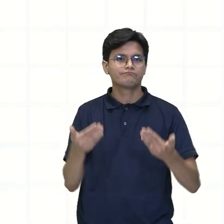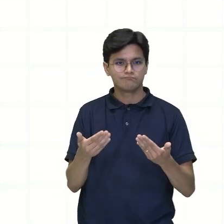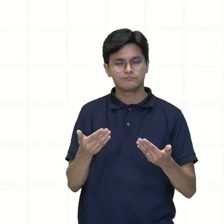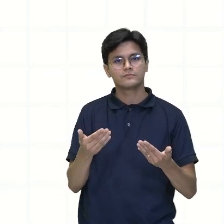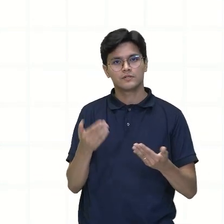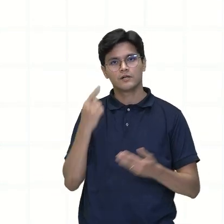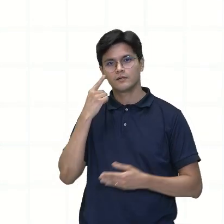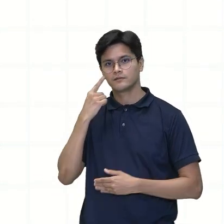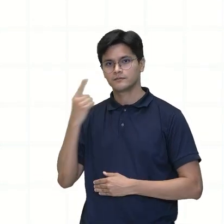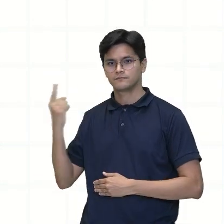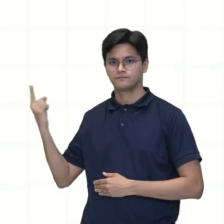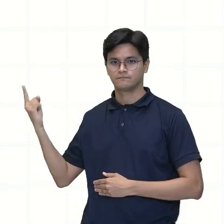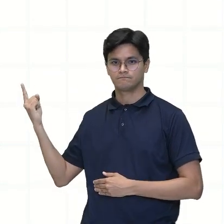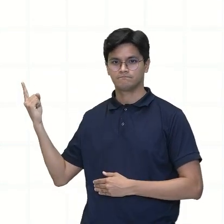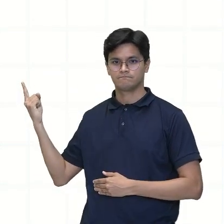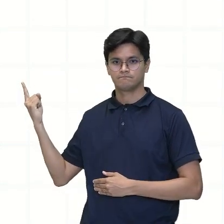5th,